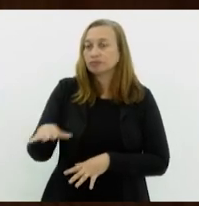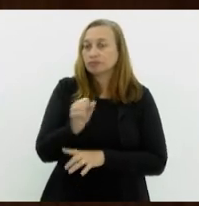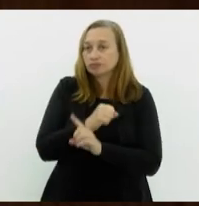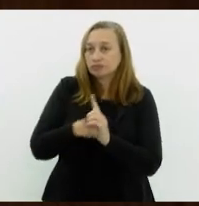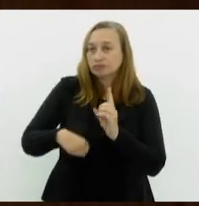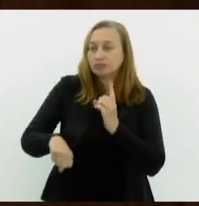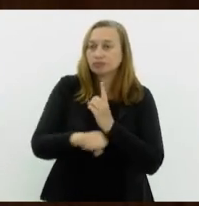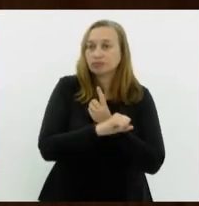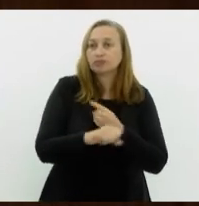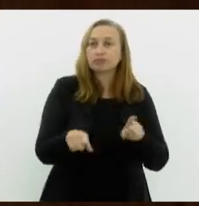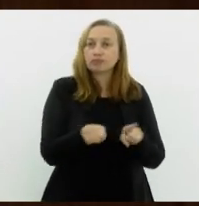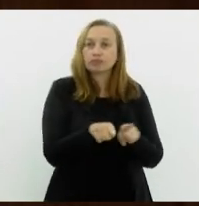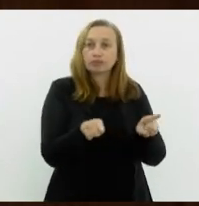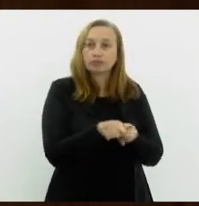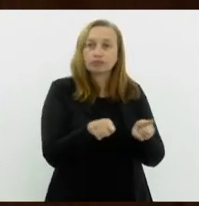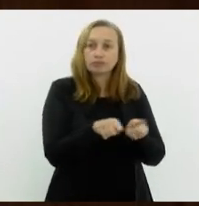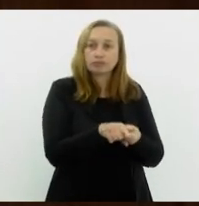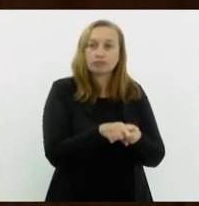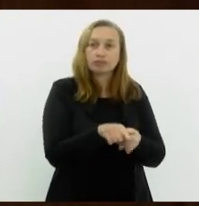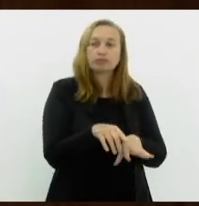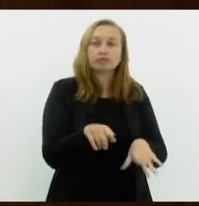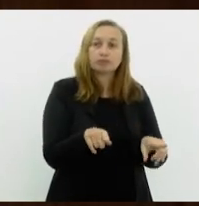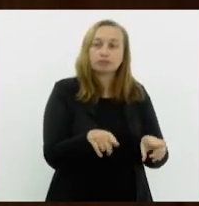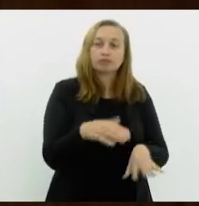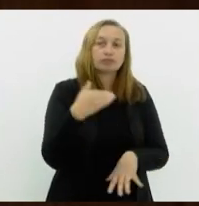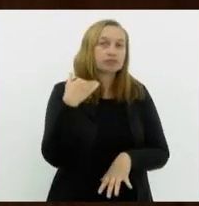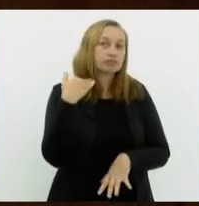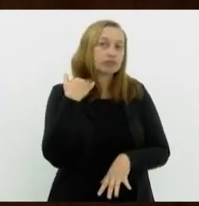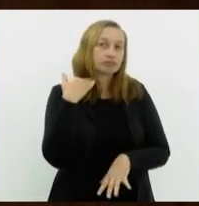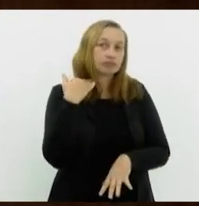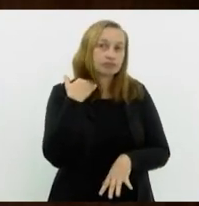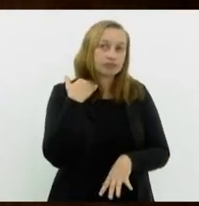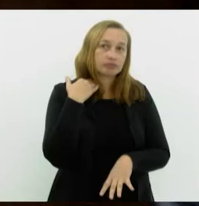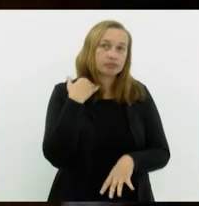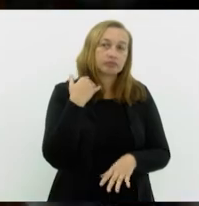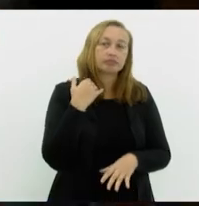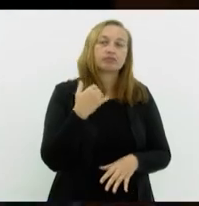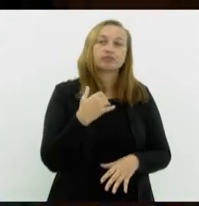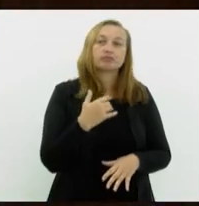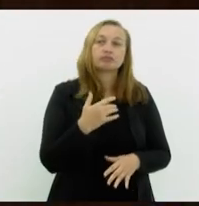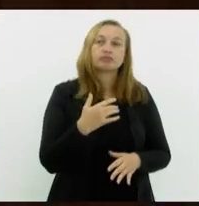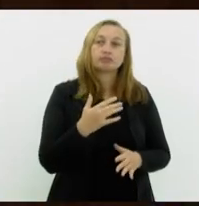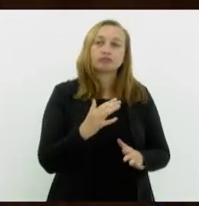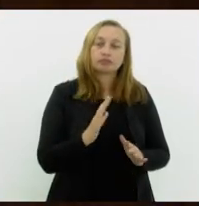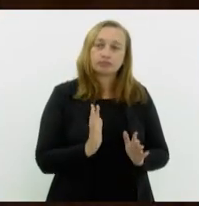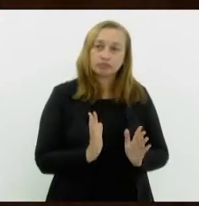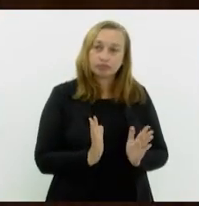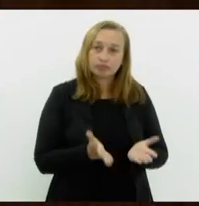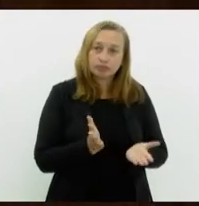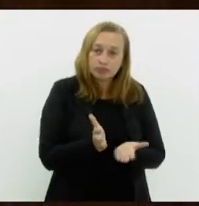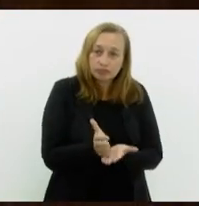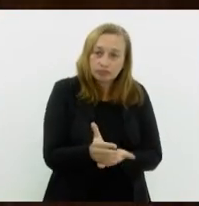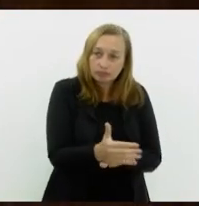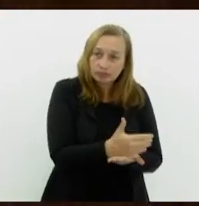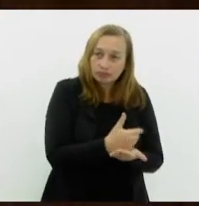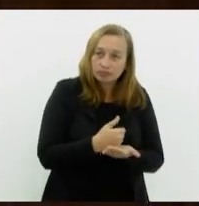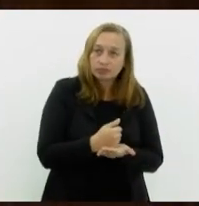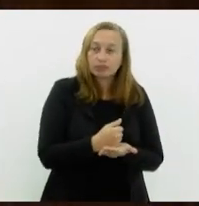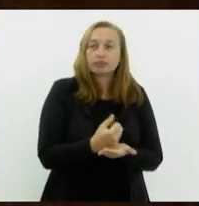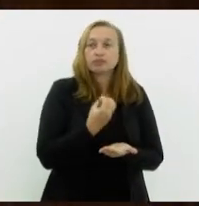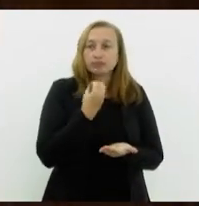que anda bem magro. E eu acho que talvez, o deputado Luiz Paulo fala muito